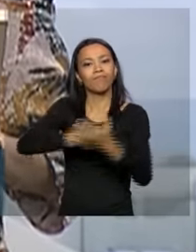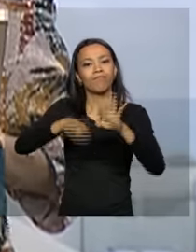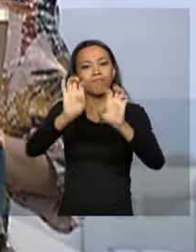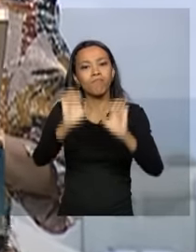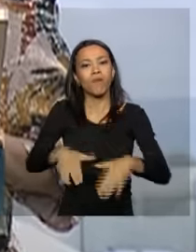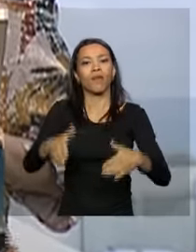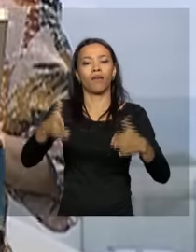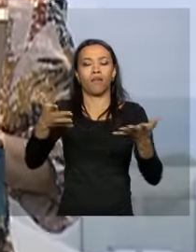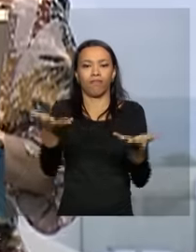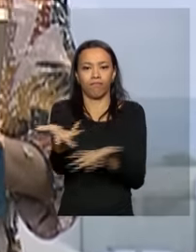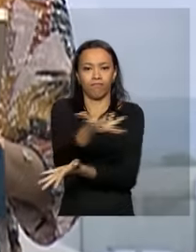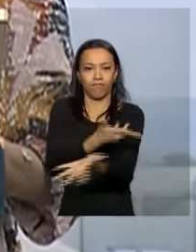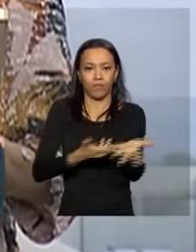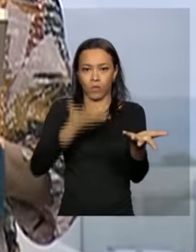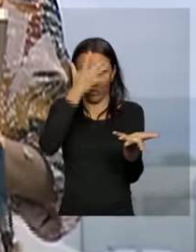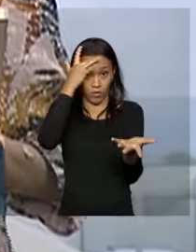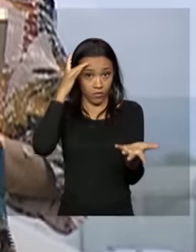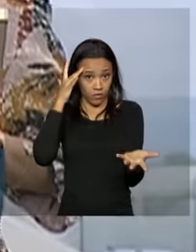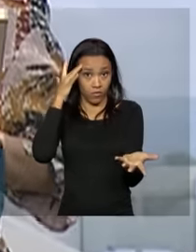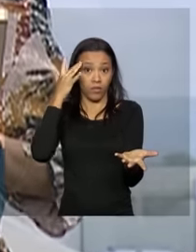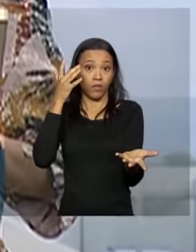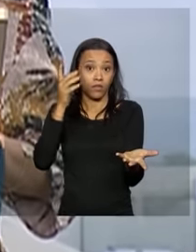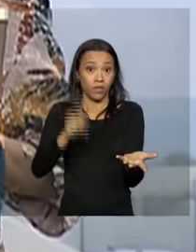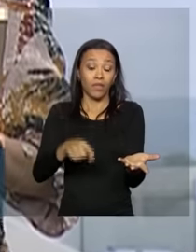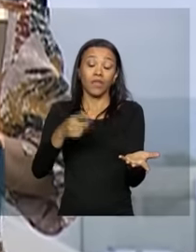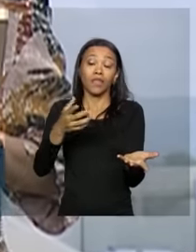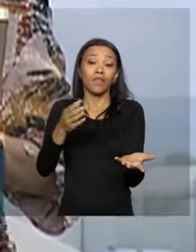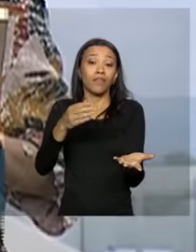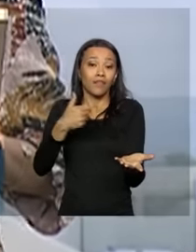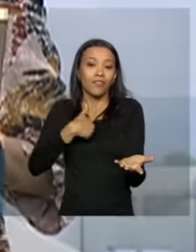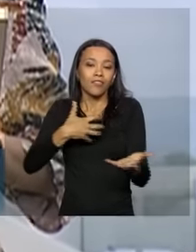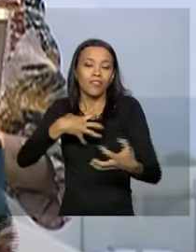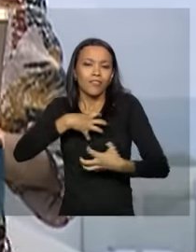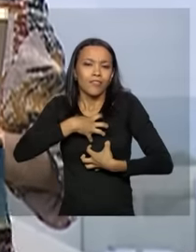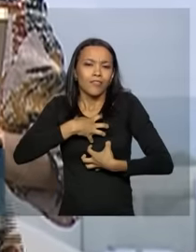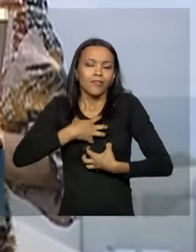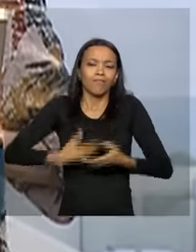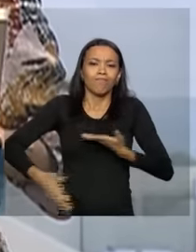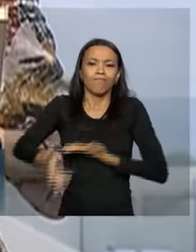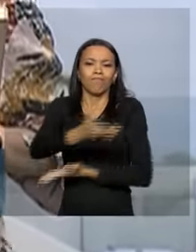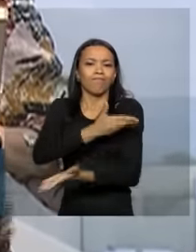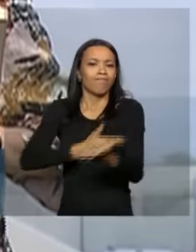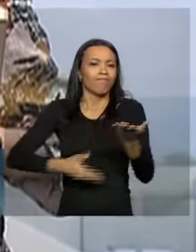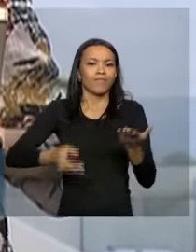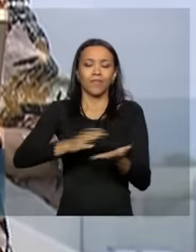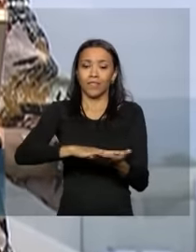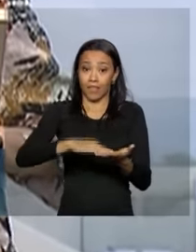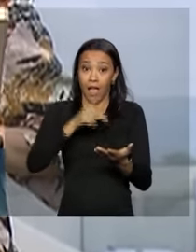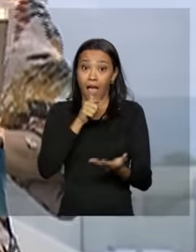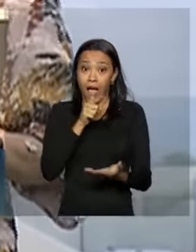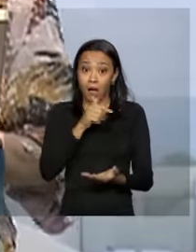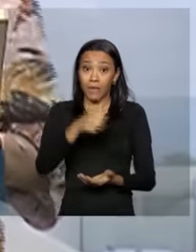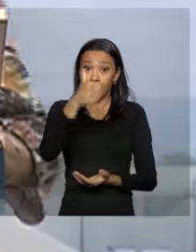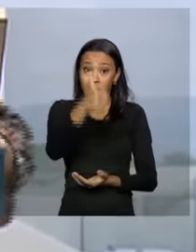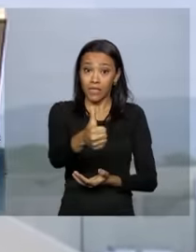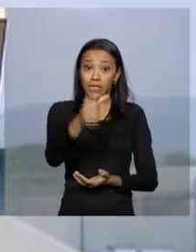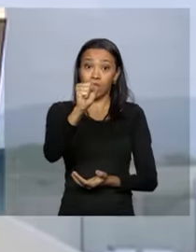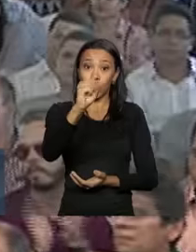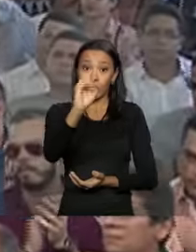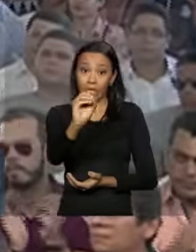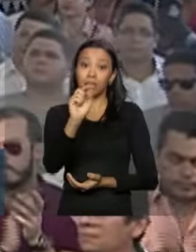de solidariedade. Nada mais solidário do que a água para 180 mil habitantes.